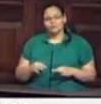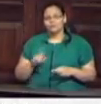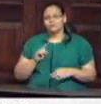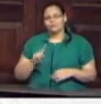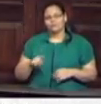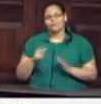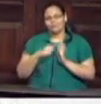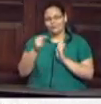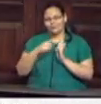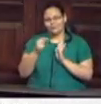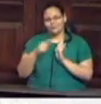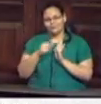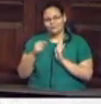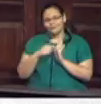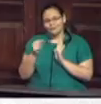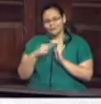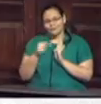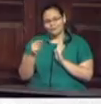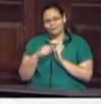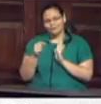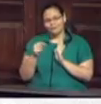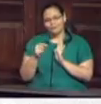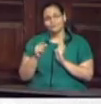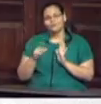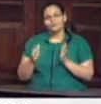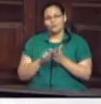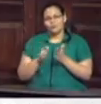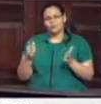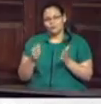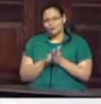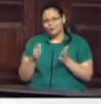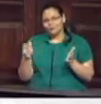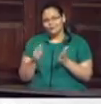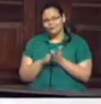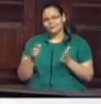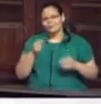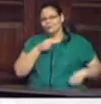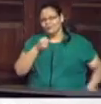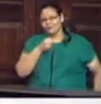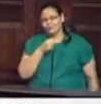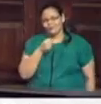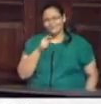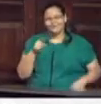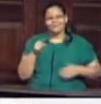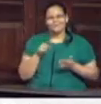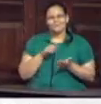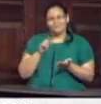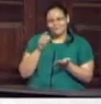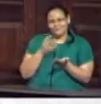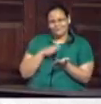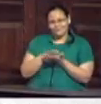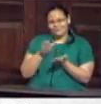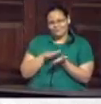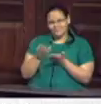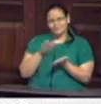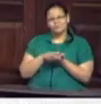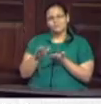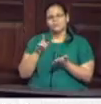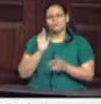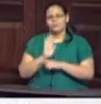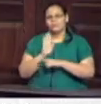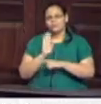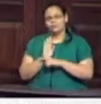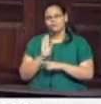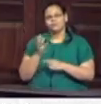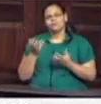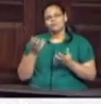um artigo. Mas artigo tem assinado. É um jornal que publica, mas não vão publicar a tua defesa. Se quisessem realmente trabalhar